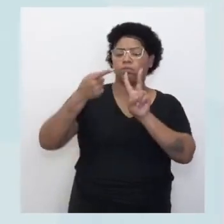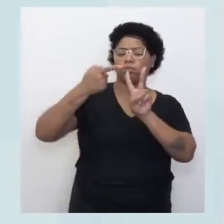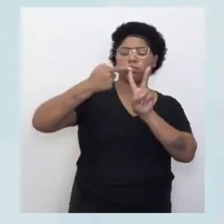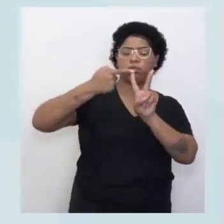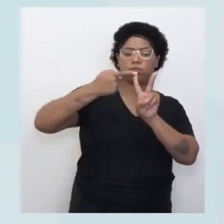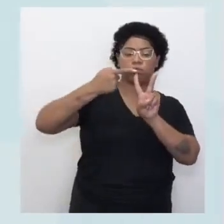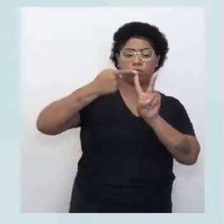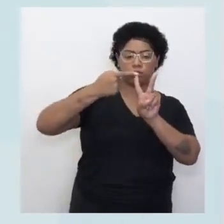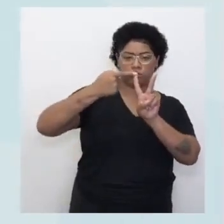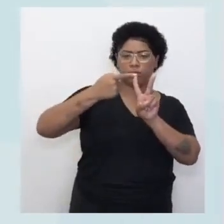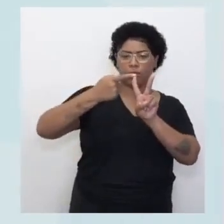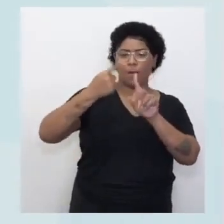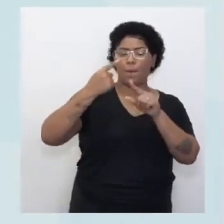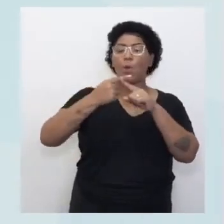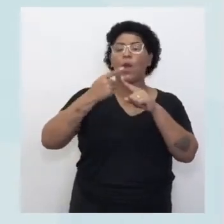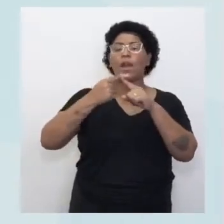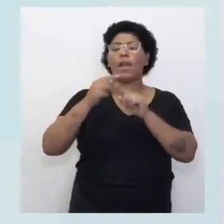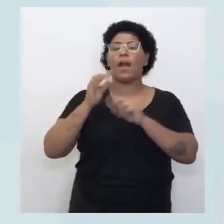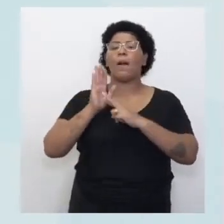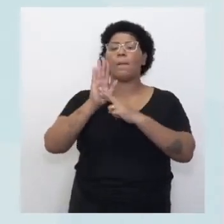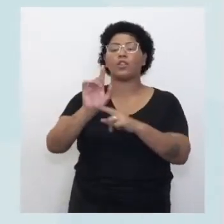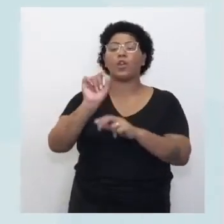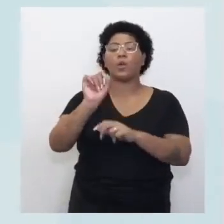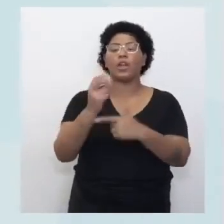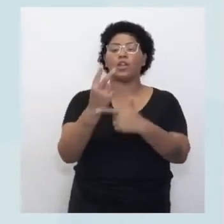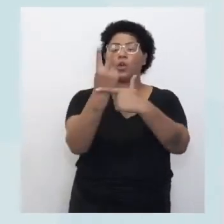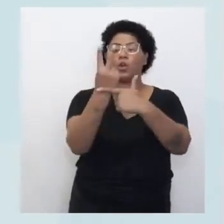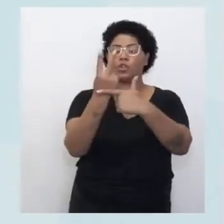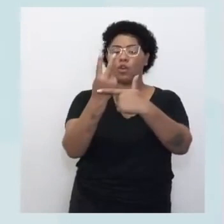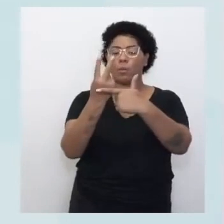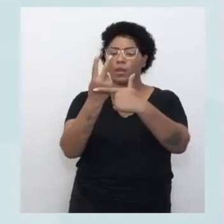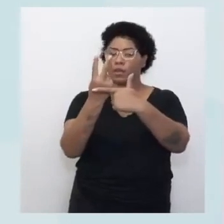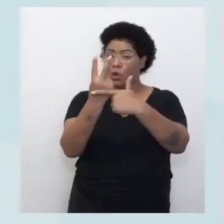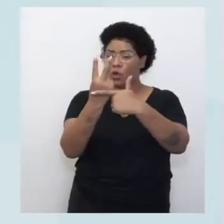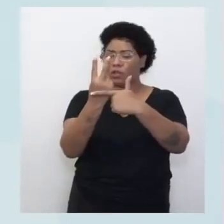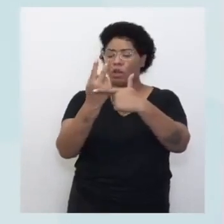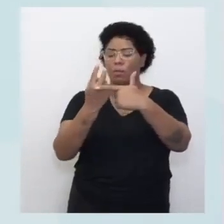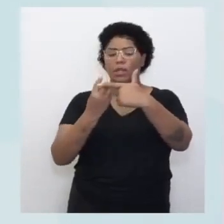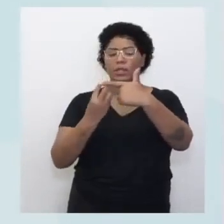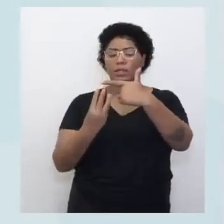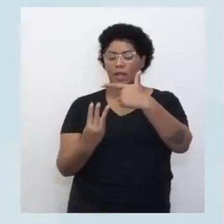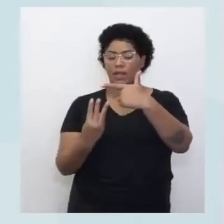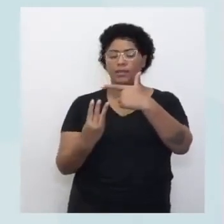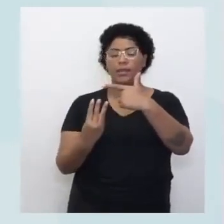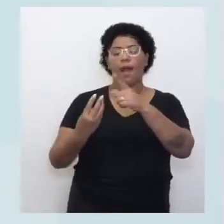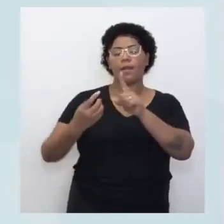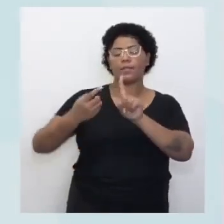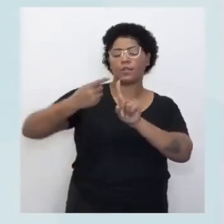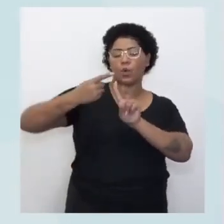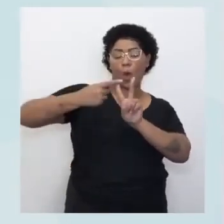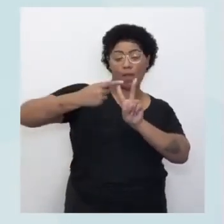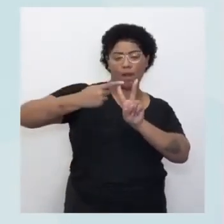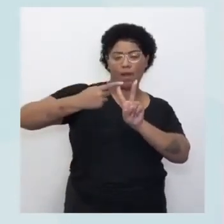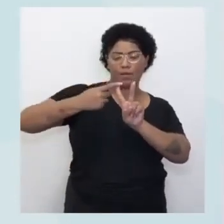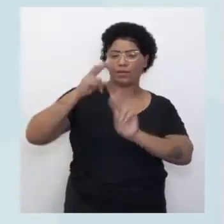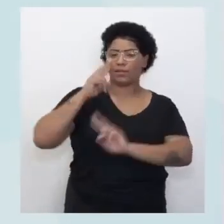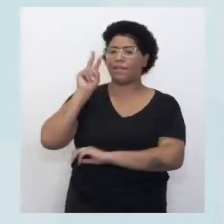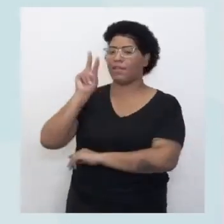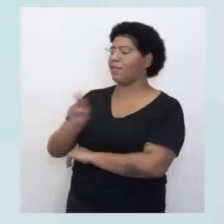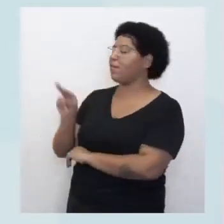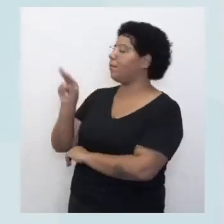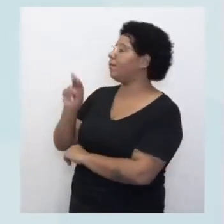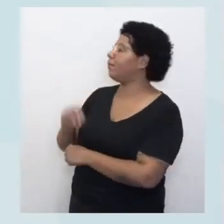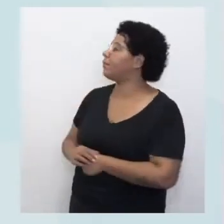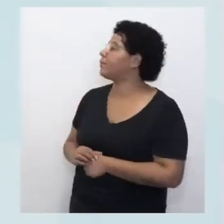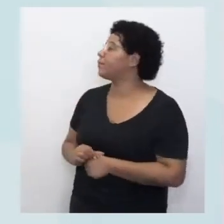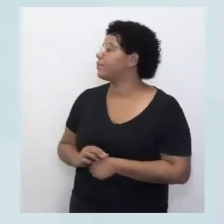2 sobre raiz quadrada de 3. Não esqueça, este índice da raiz não aparece,